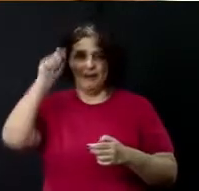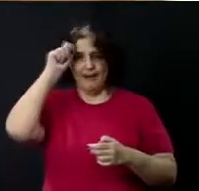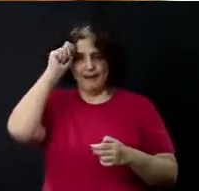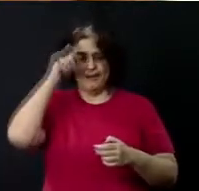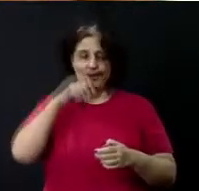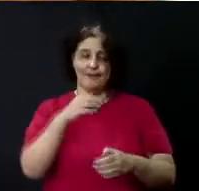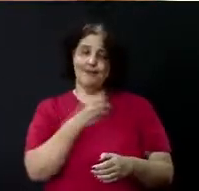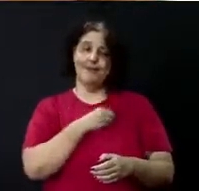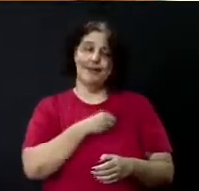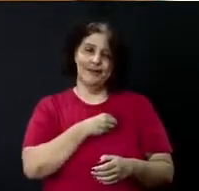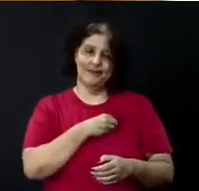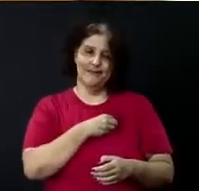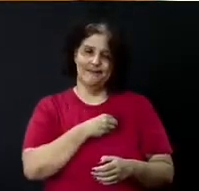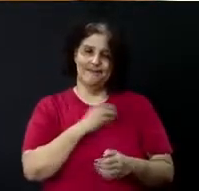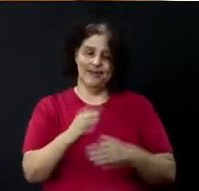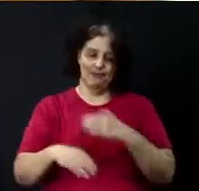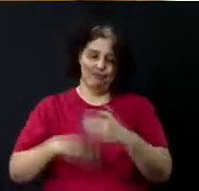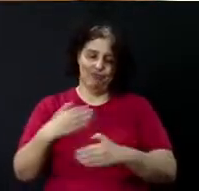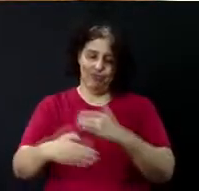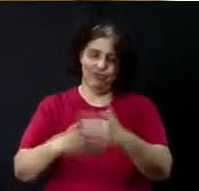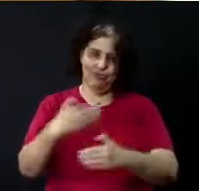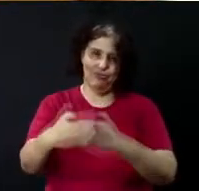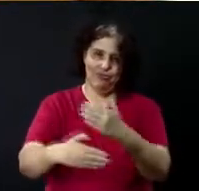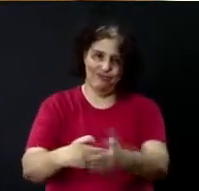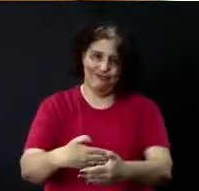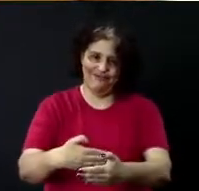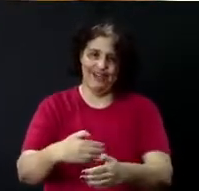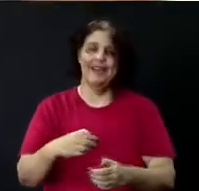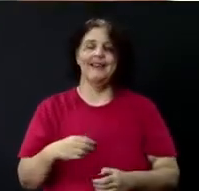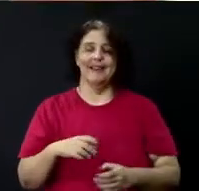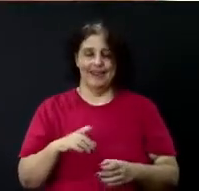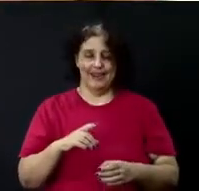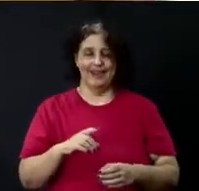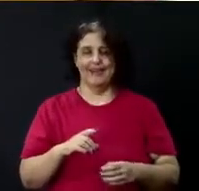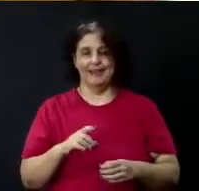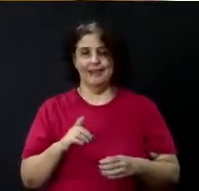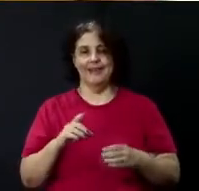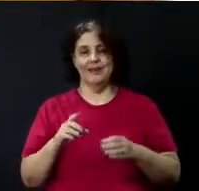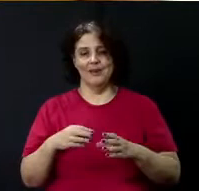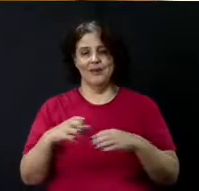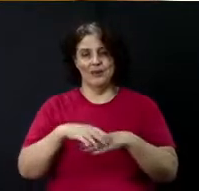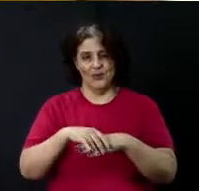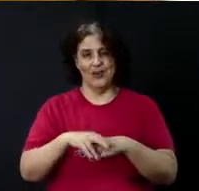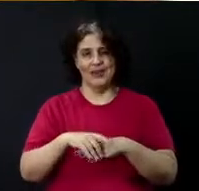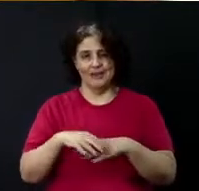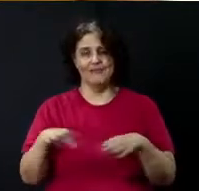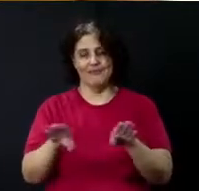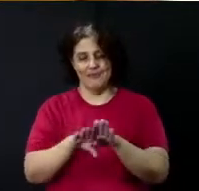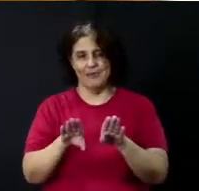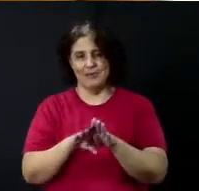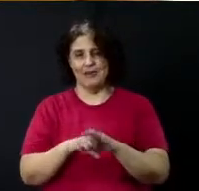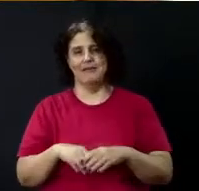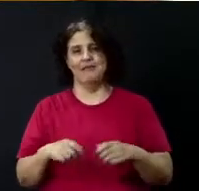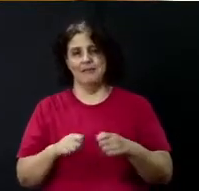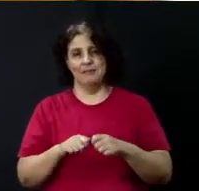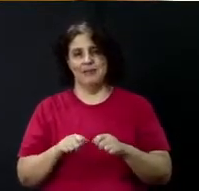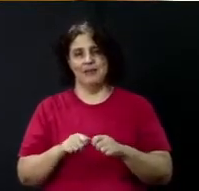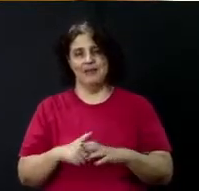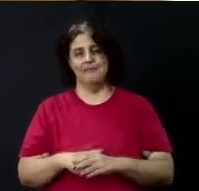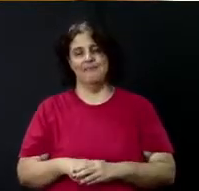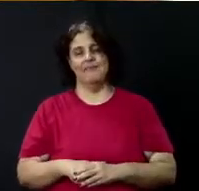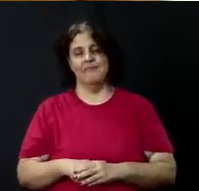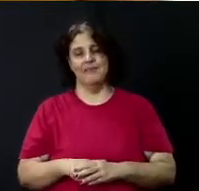geramos santos, nós geramos pessoas, pessoas geram pessoas, e isso passa, o pecado